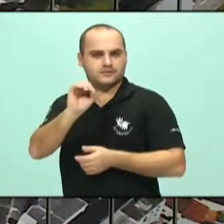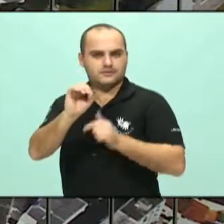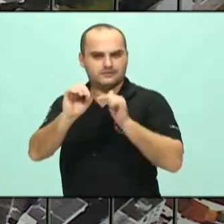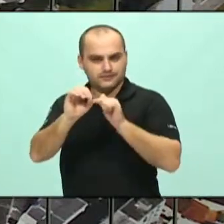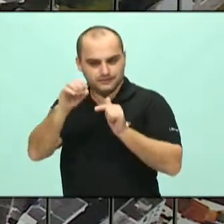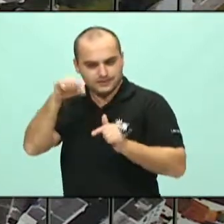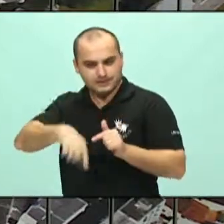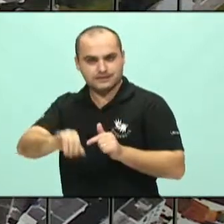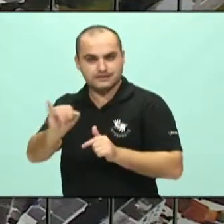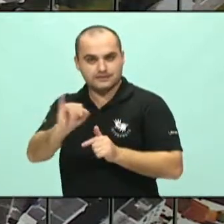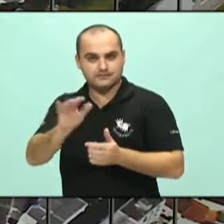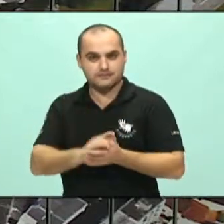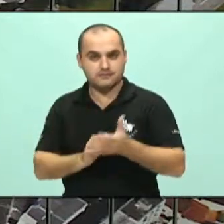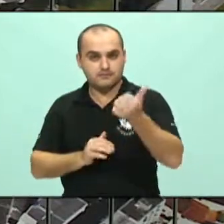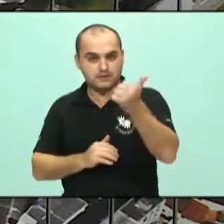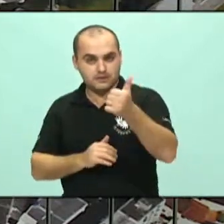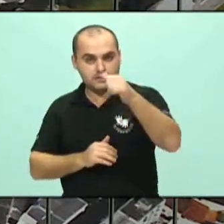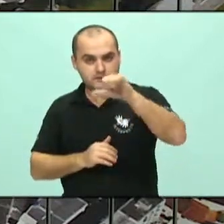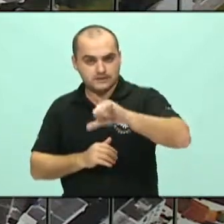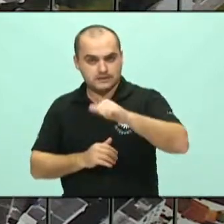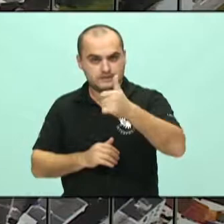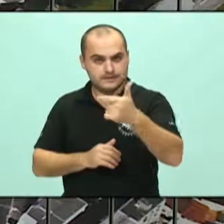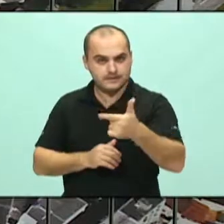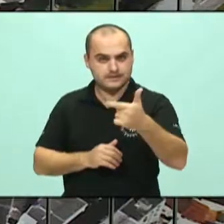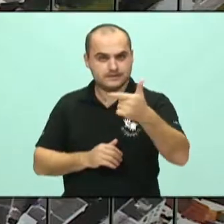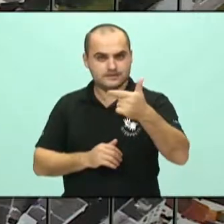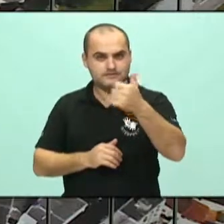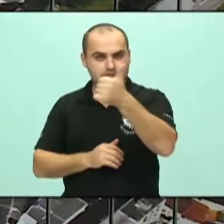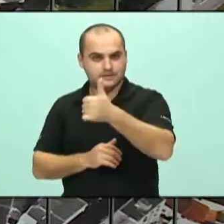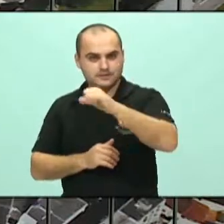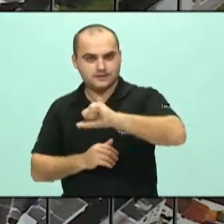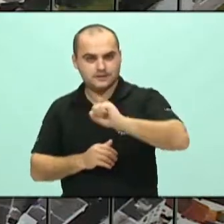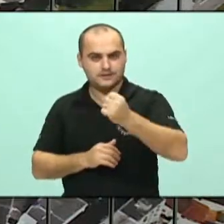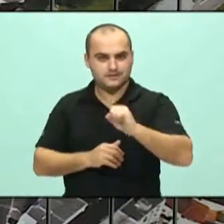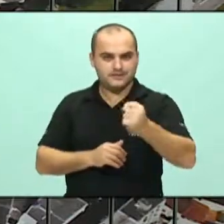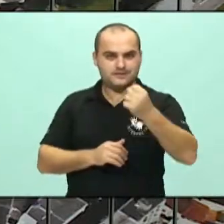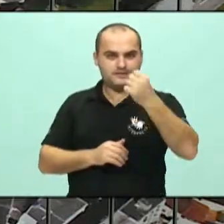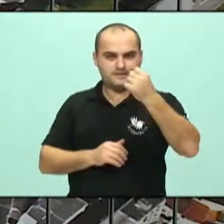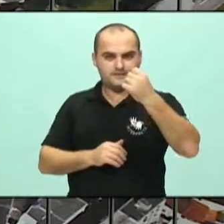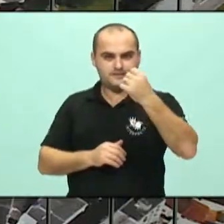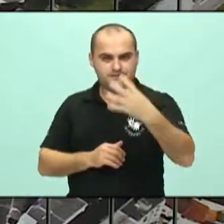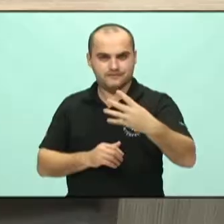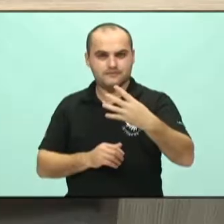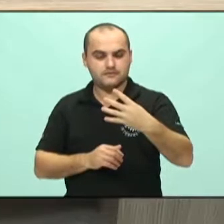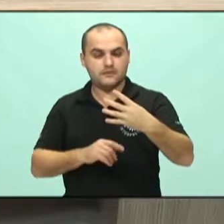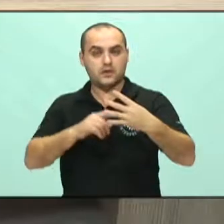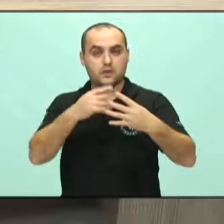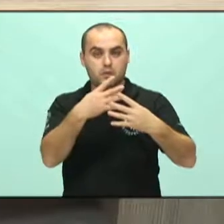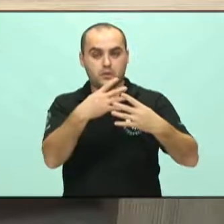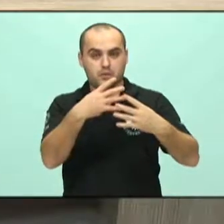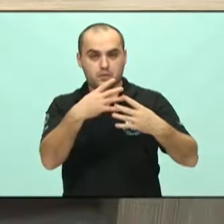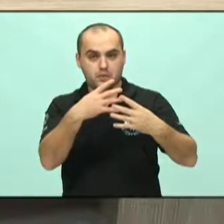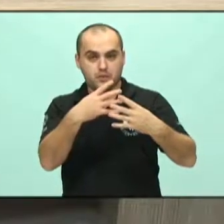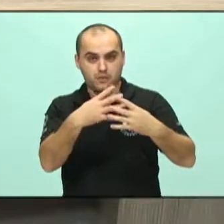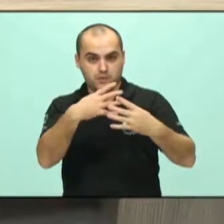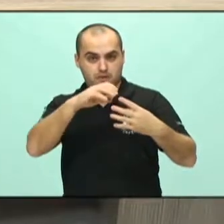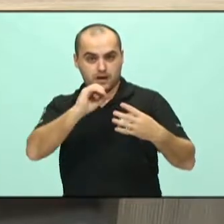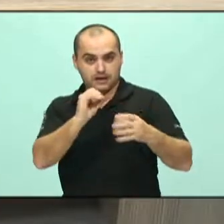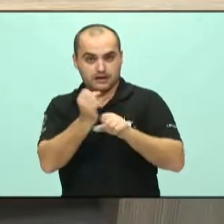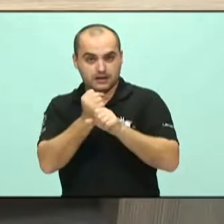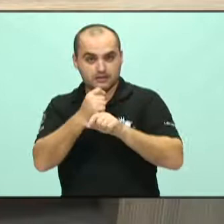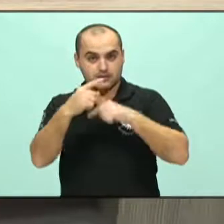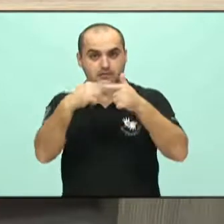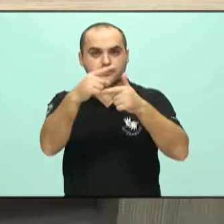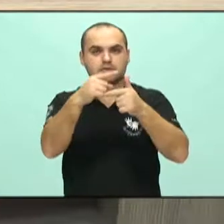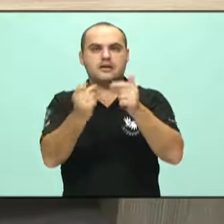1824. 40 anos depois, aquela povoação se transforma no município de Itajaí. 1860. Você veja, em